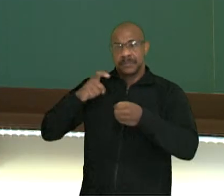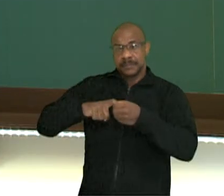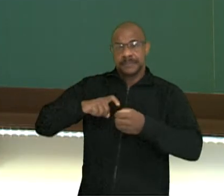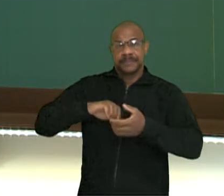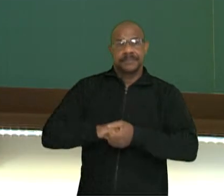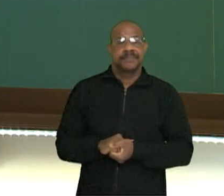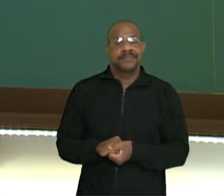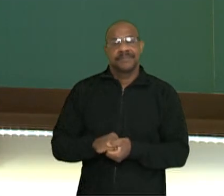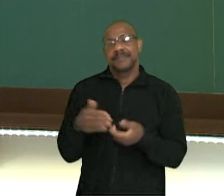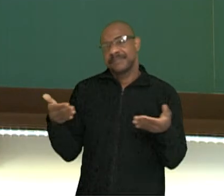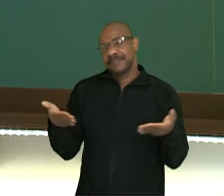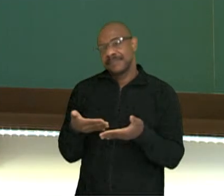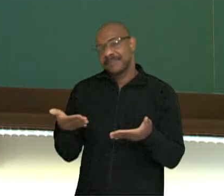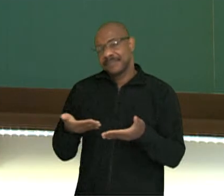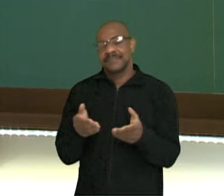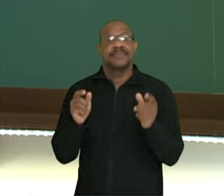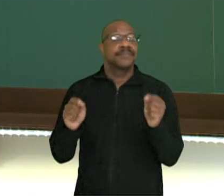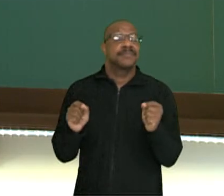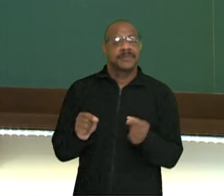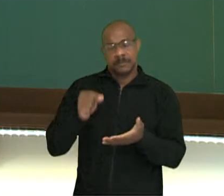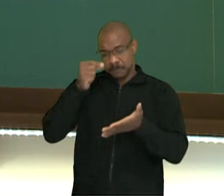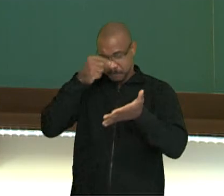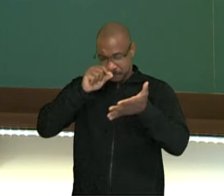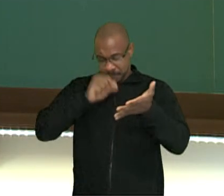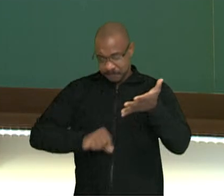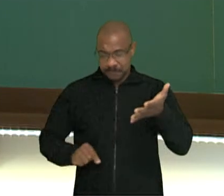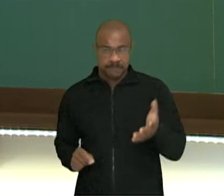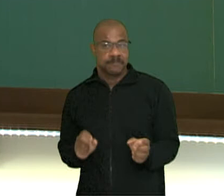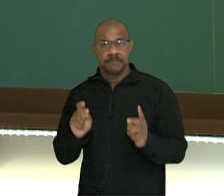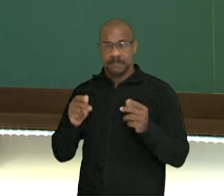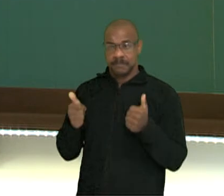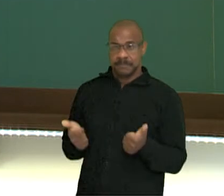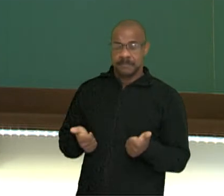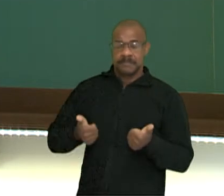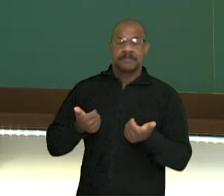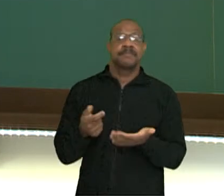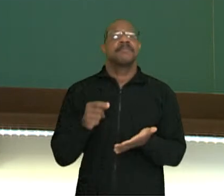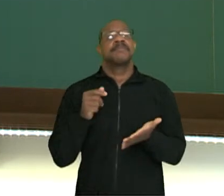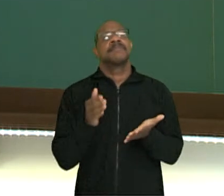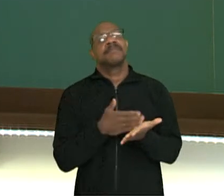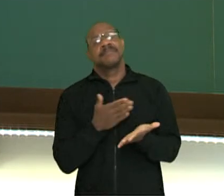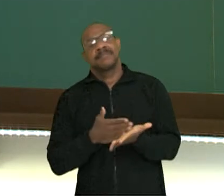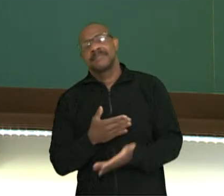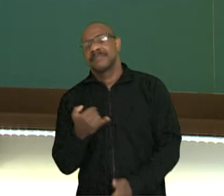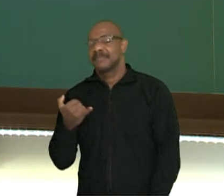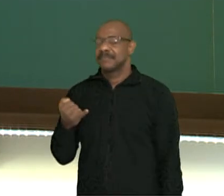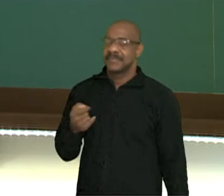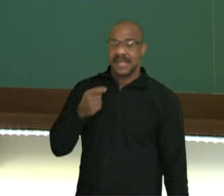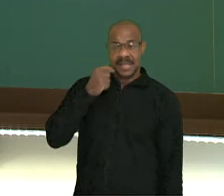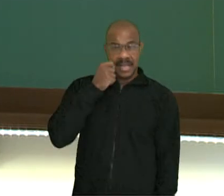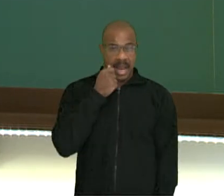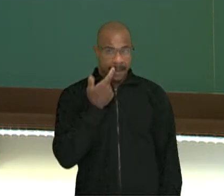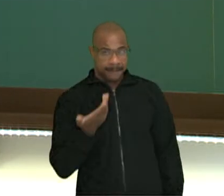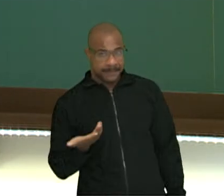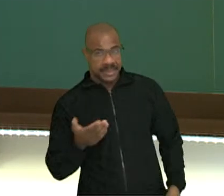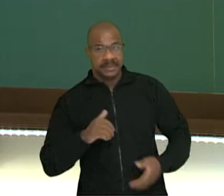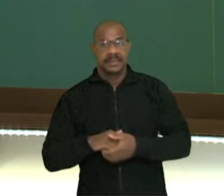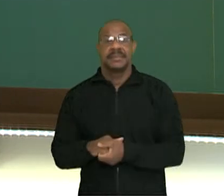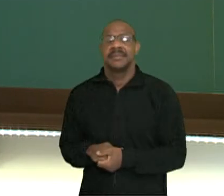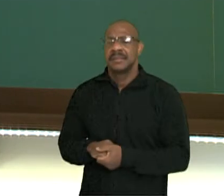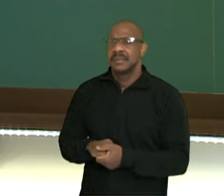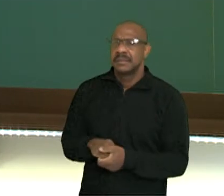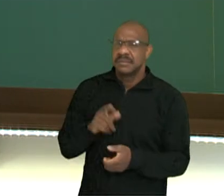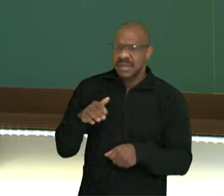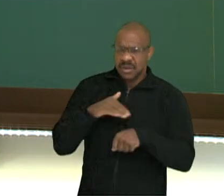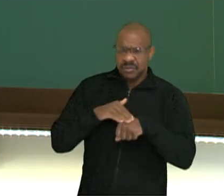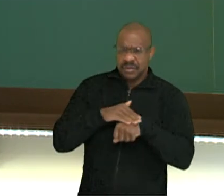Voltamos e agora é a hora da correção. Tá tudo certo aí? Caderno, caneta, lápis. Você